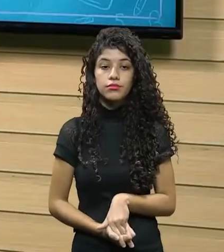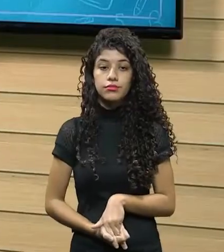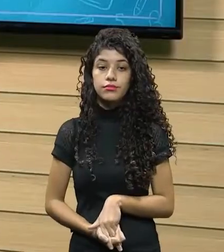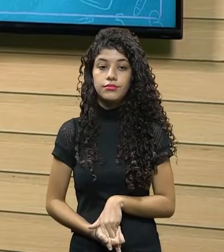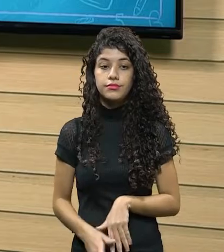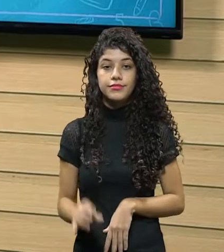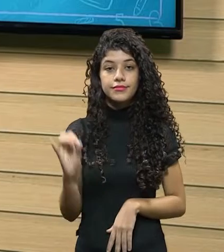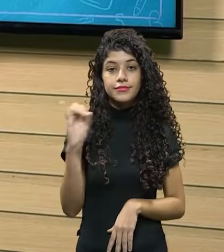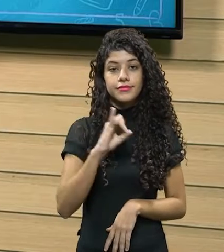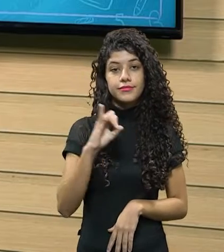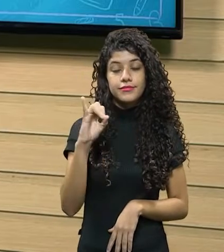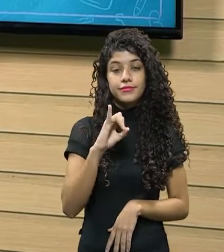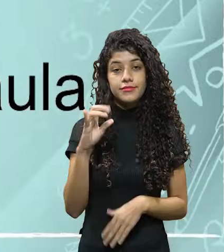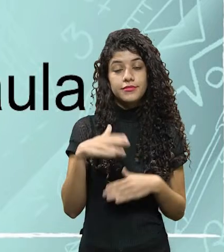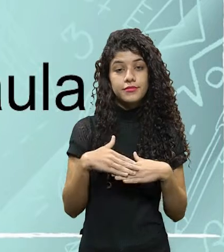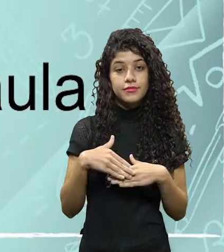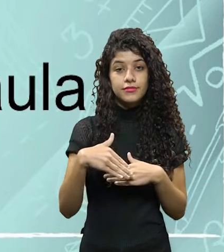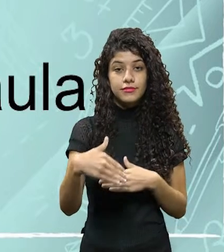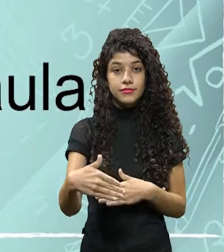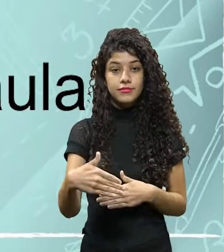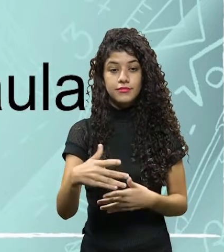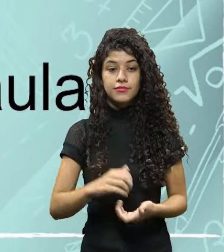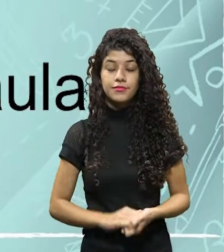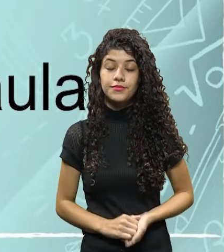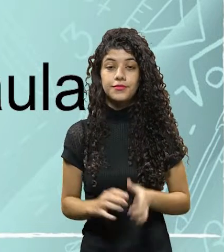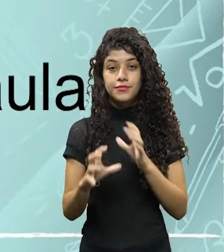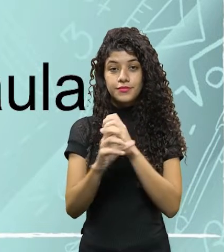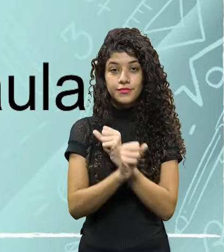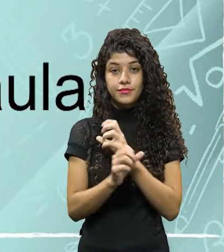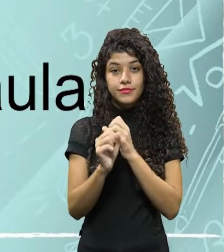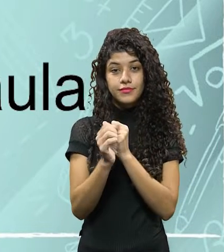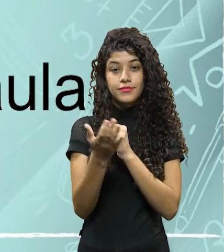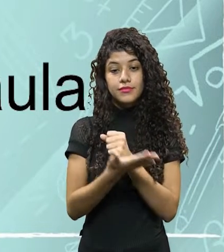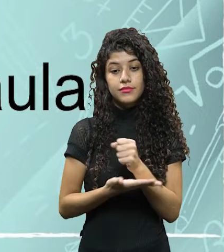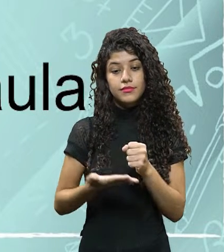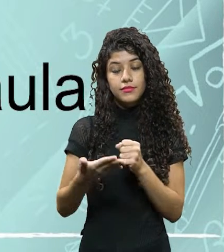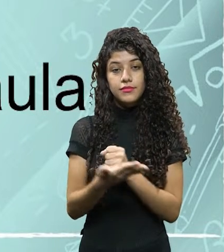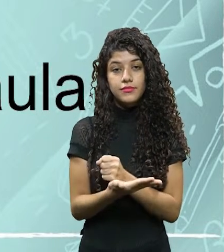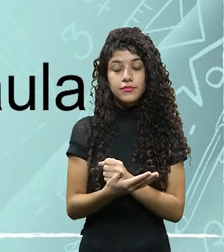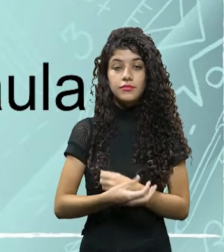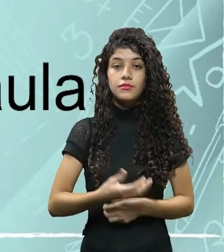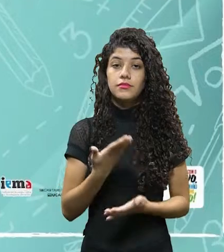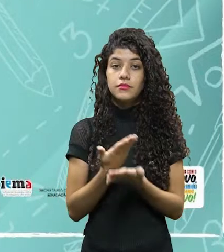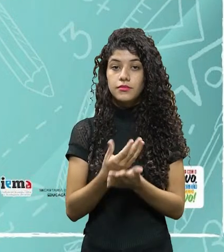Olá pessoal, vamos dar continuidade à nossa disciplina de contabilidade básica com a aula 3.